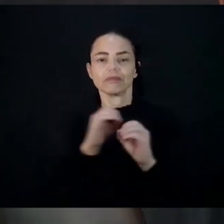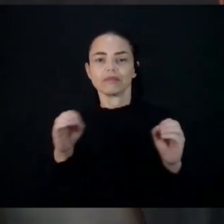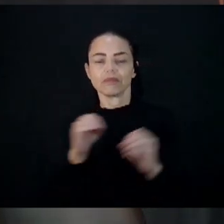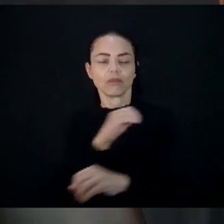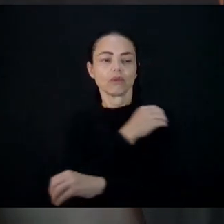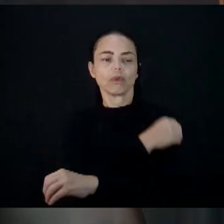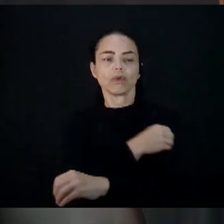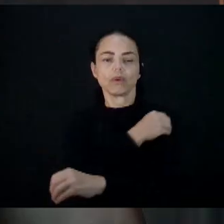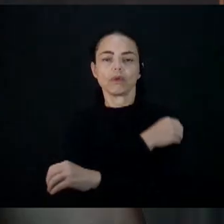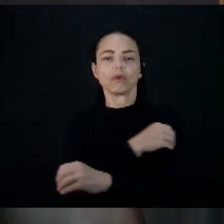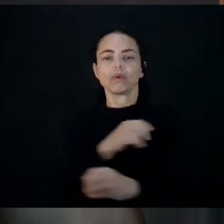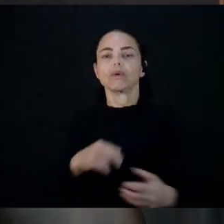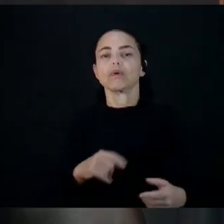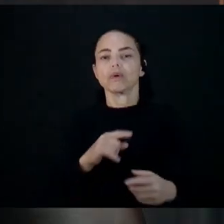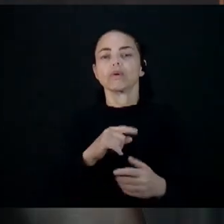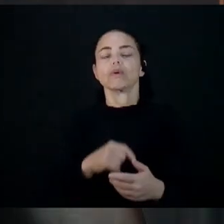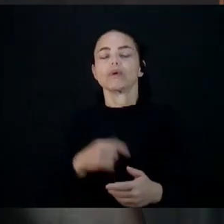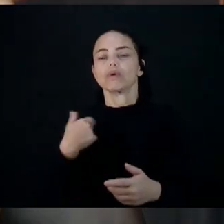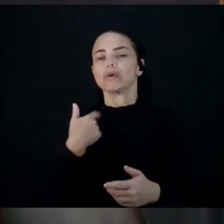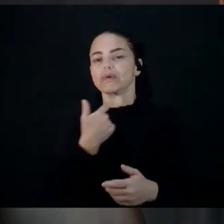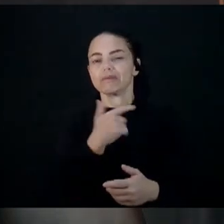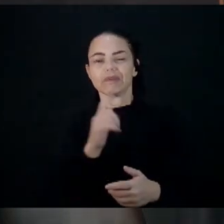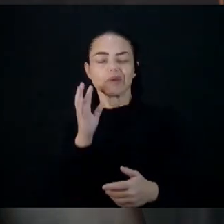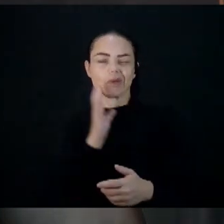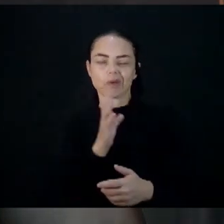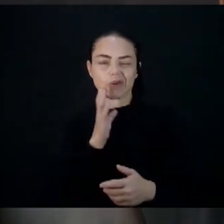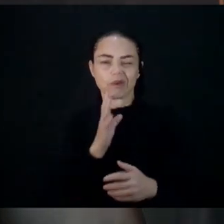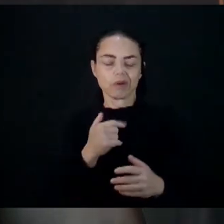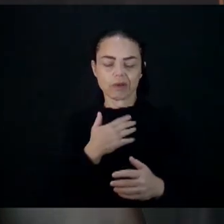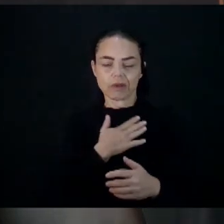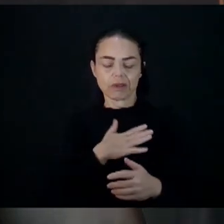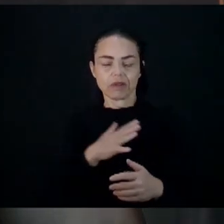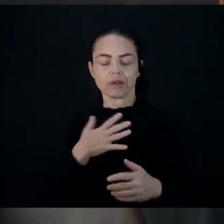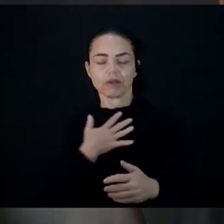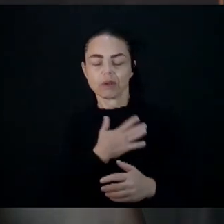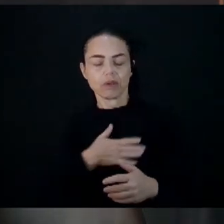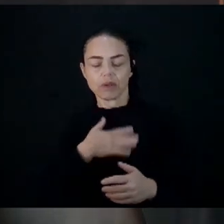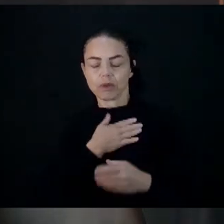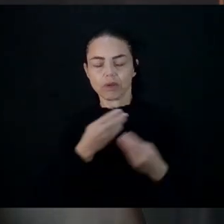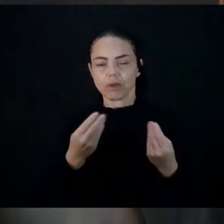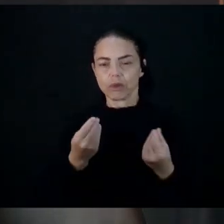né? Apesar de não ser exatamente a mesma coisa, eu também acho que o gosto é bem